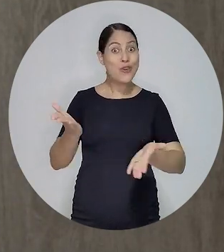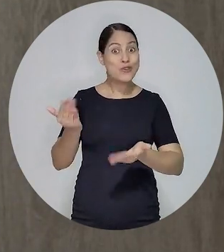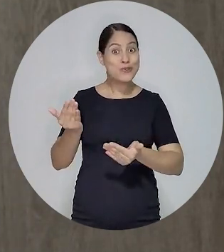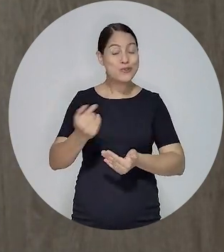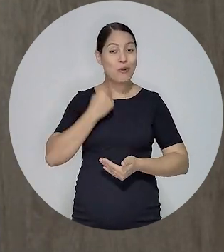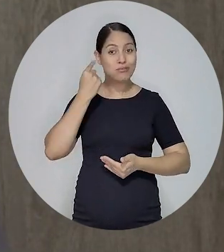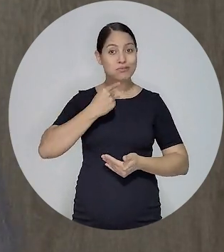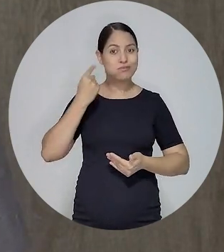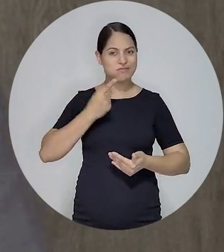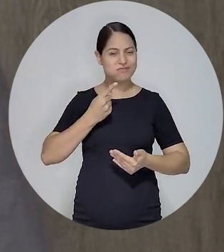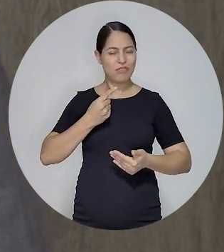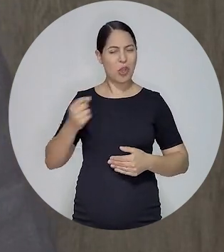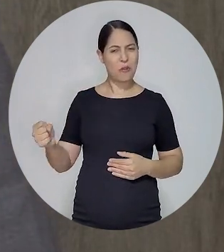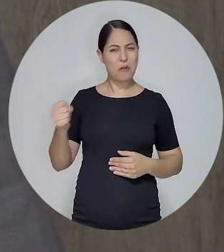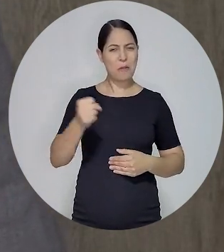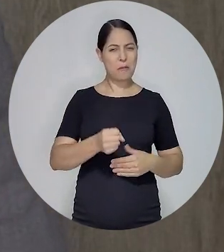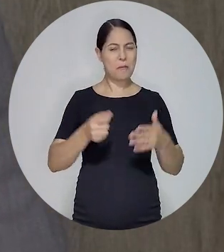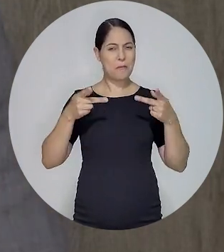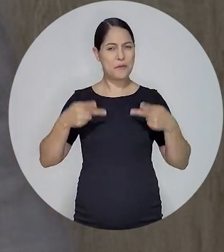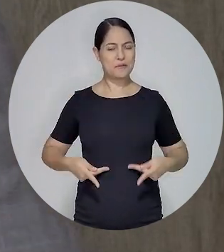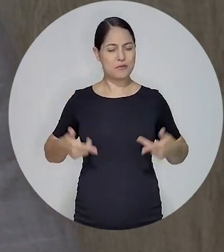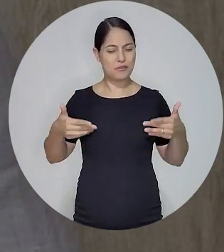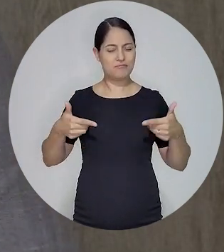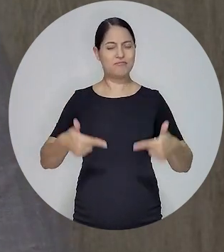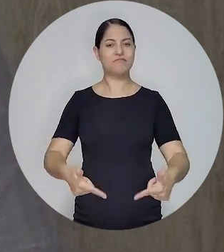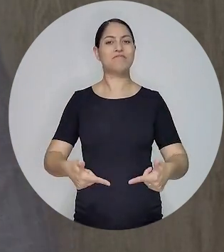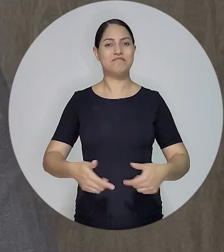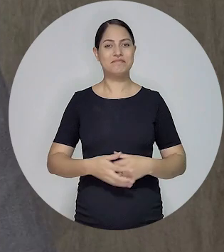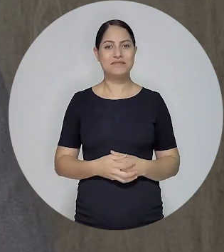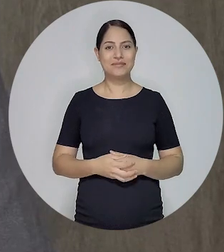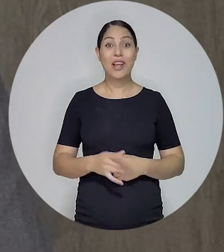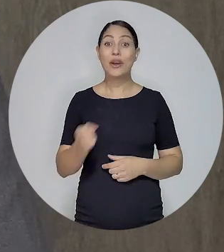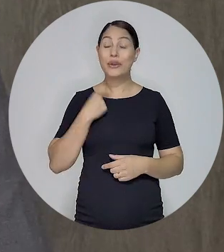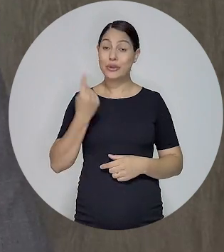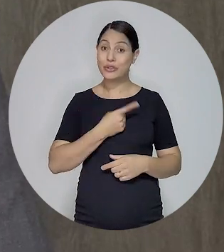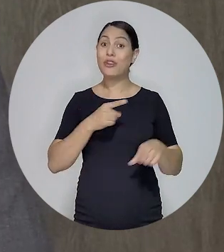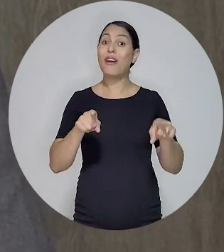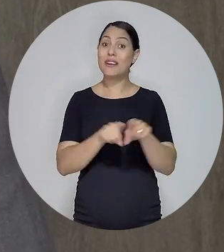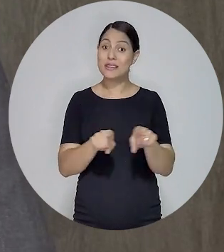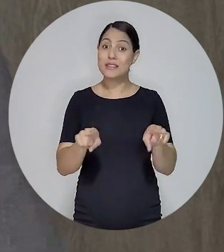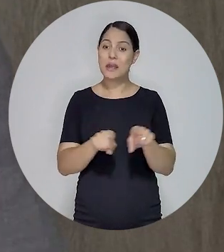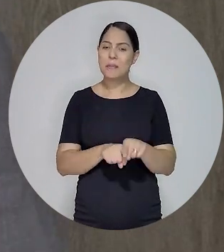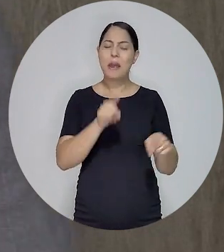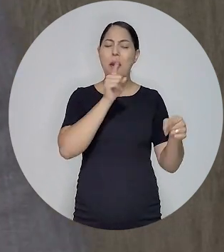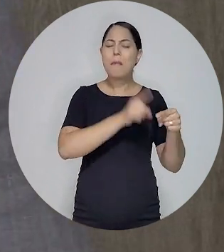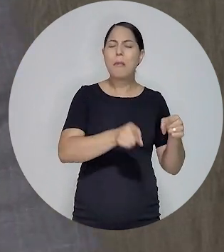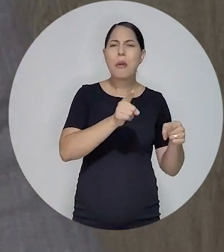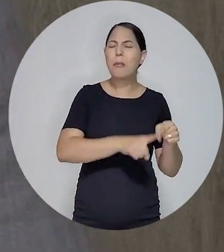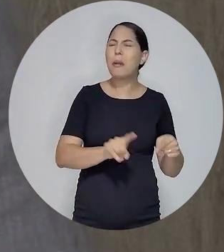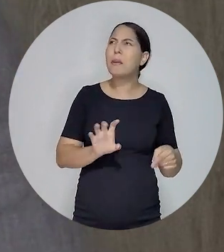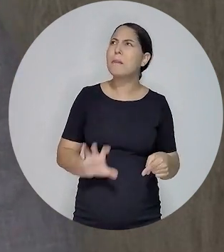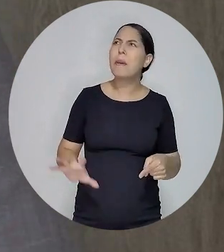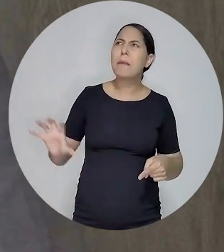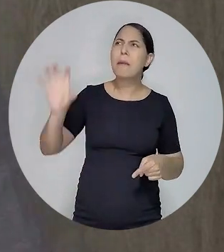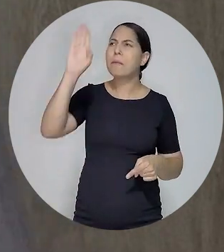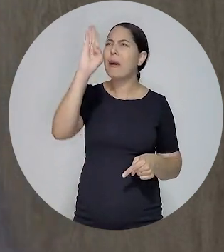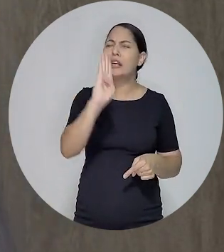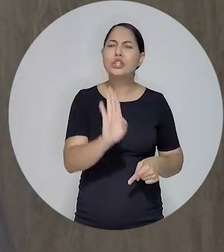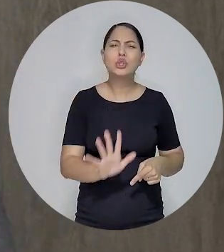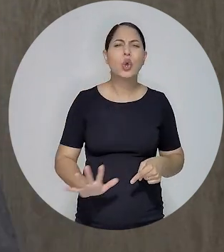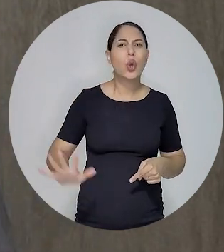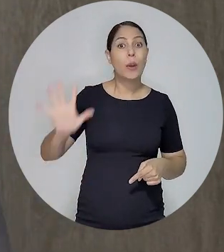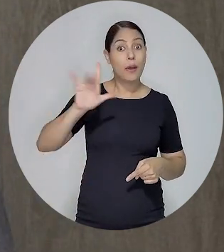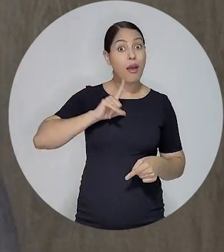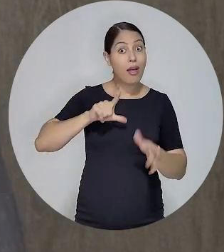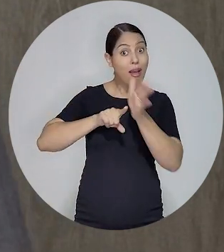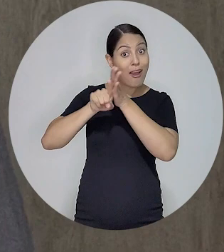jovem advocacia possa se posicionar e se inserir no mercado de trabalho. Identificaremos também problemas em